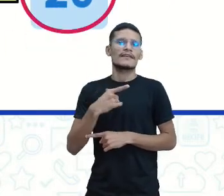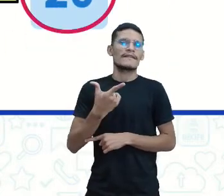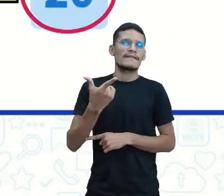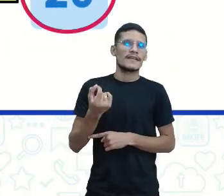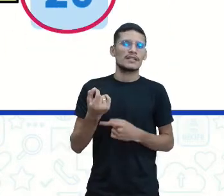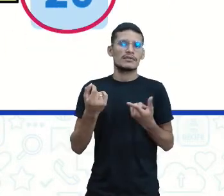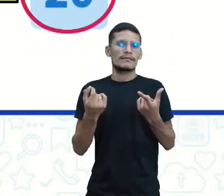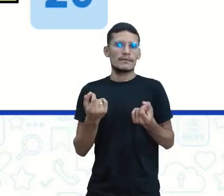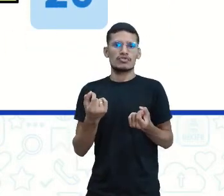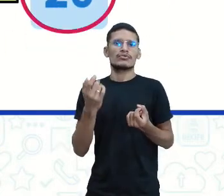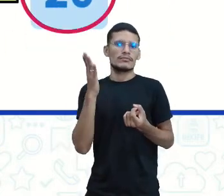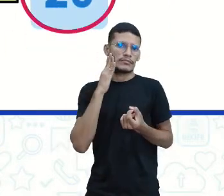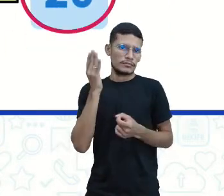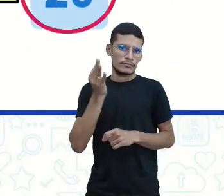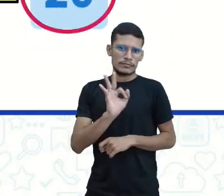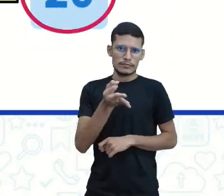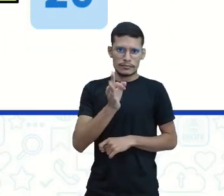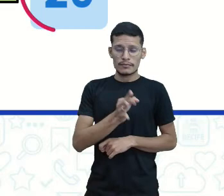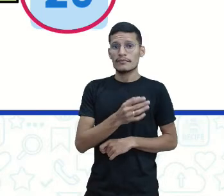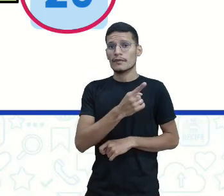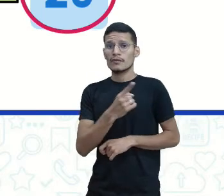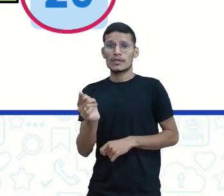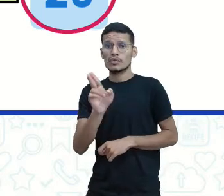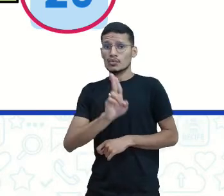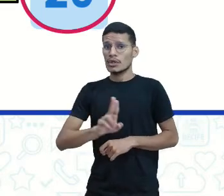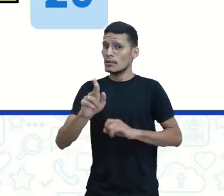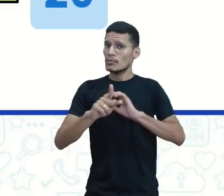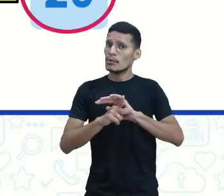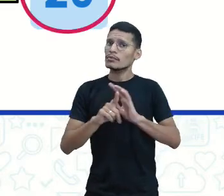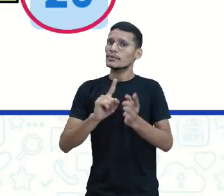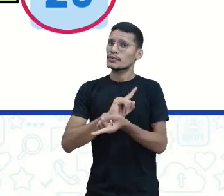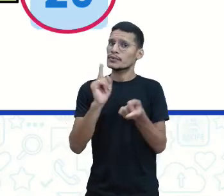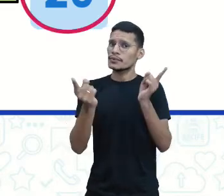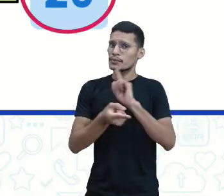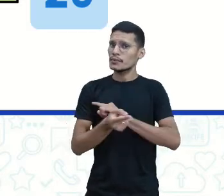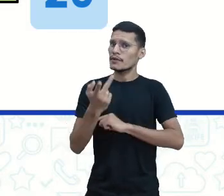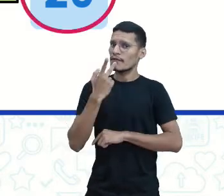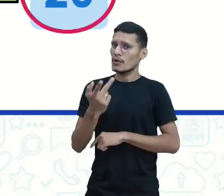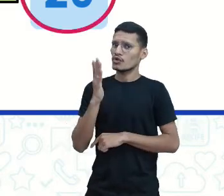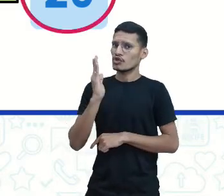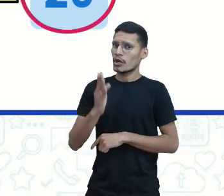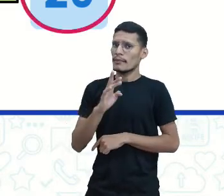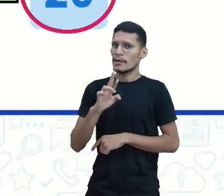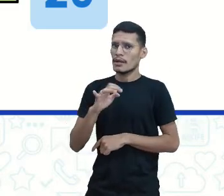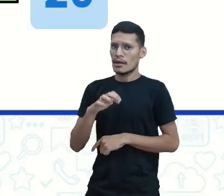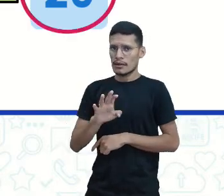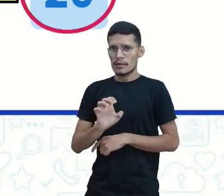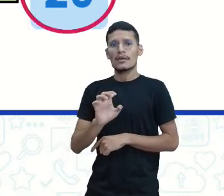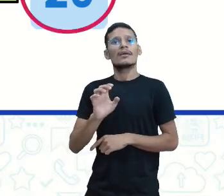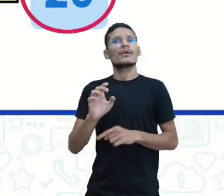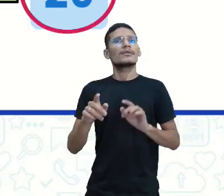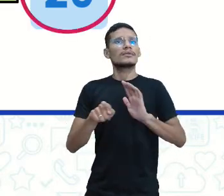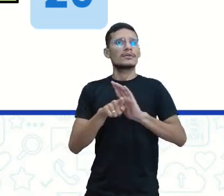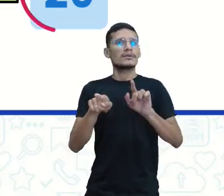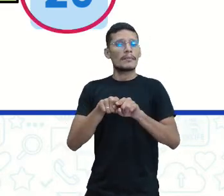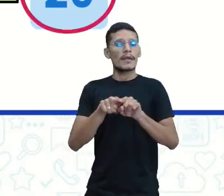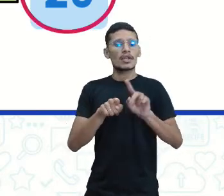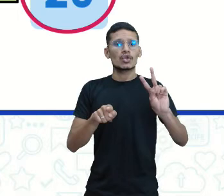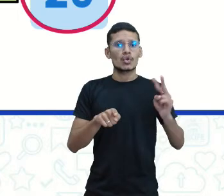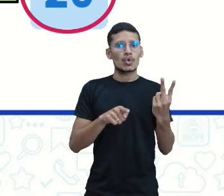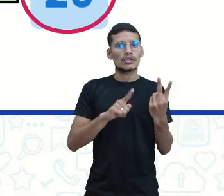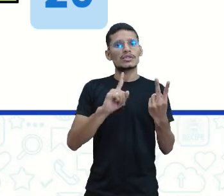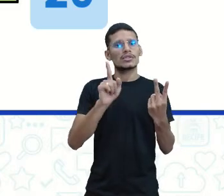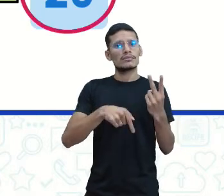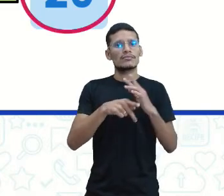ser igual a 20. Você poderia utilizar a operação inversa, como o Briane falou, o 2 que está multiplicando passa para o